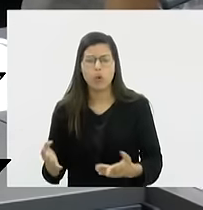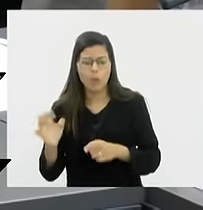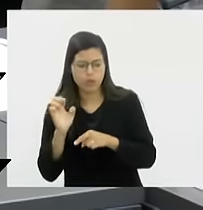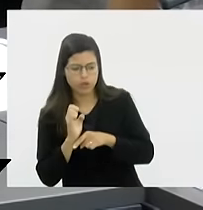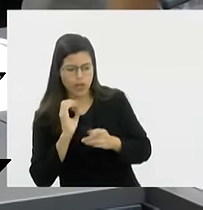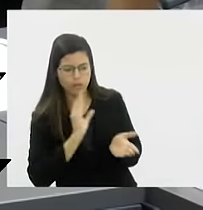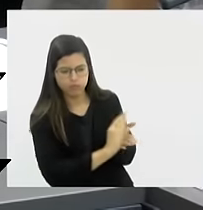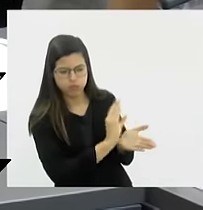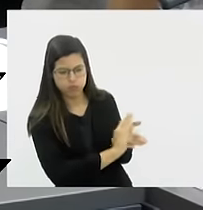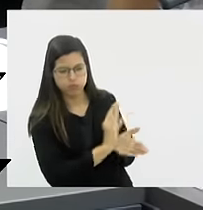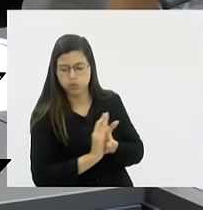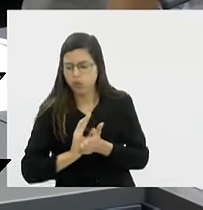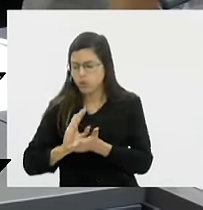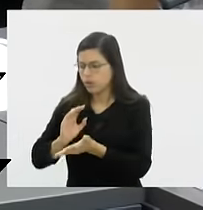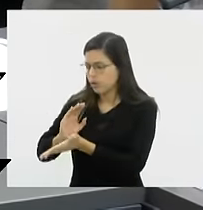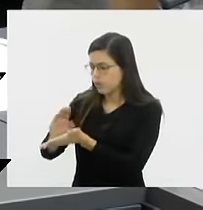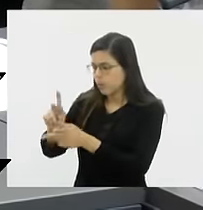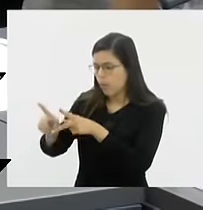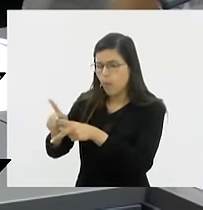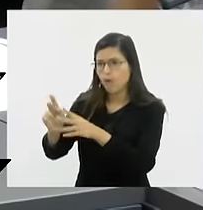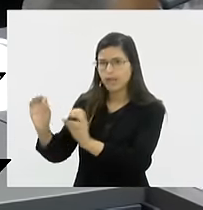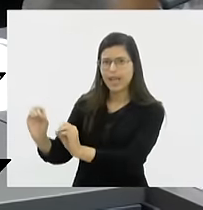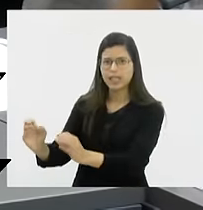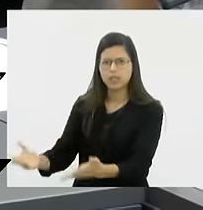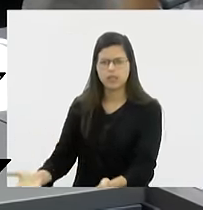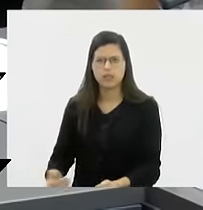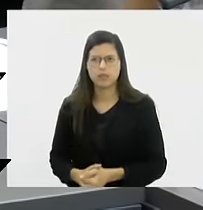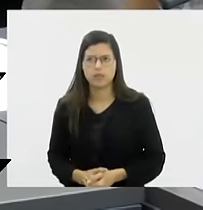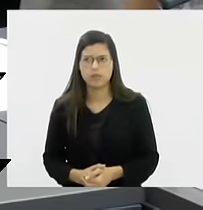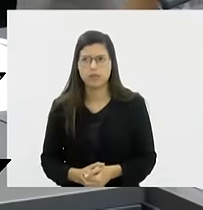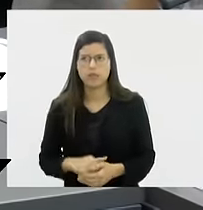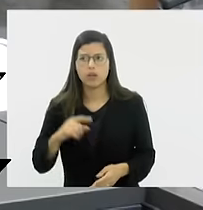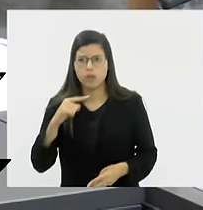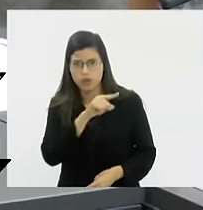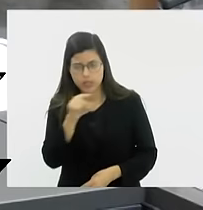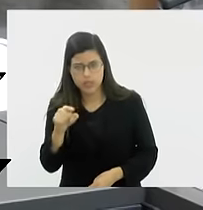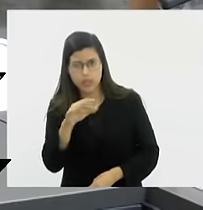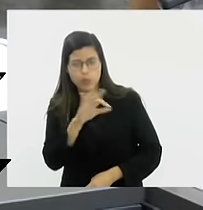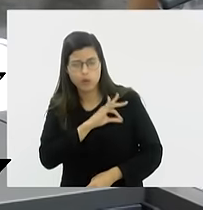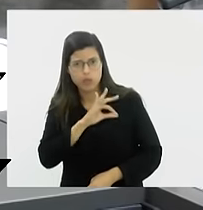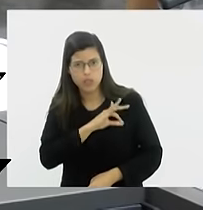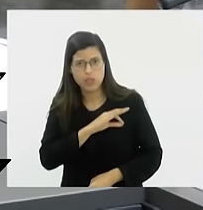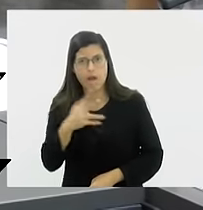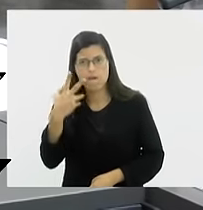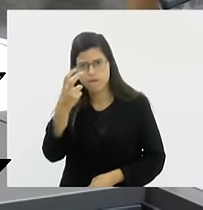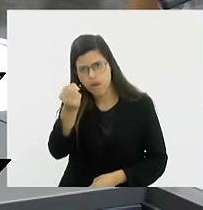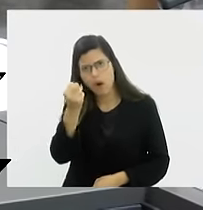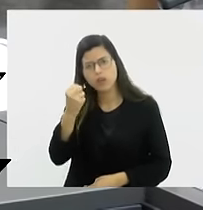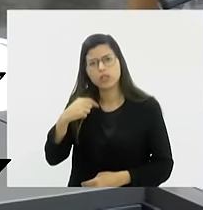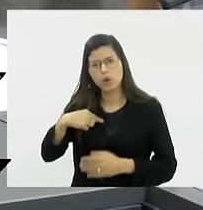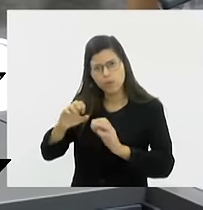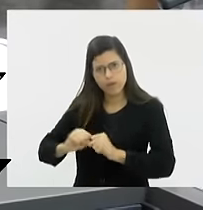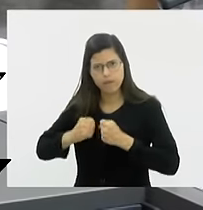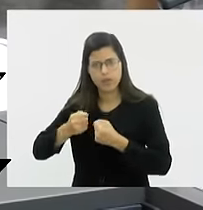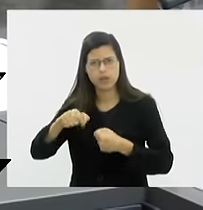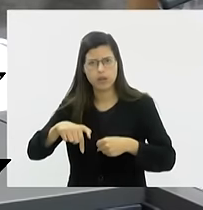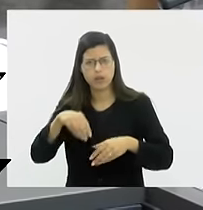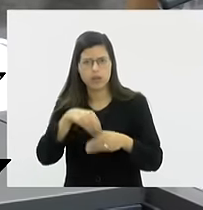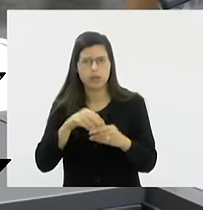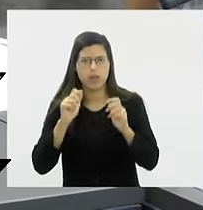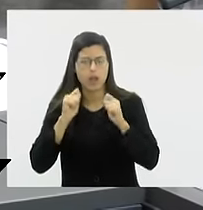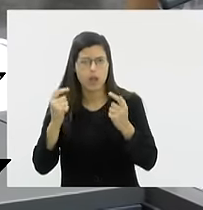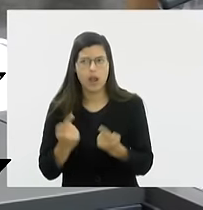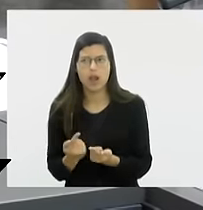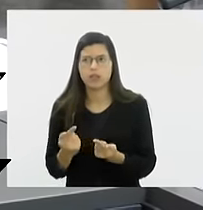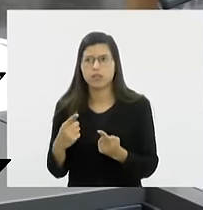meu irmão. E volto a afirmar aqui, vocês, guerreiros policiais militares, a qual eu defendo com unhas e dentes aqui dentro, porque nós temos uma